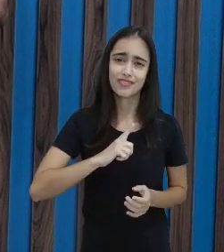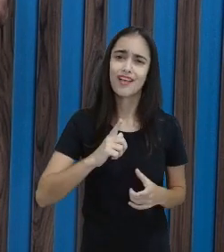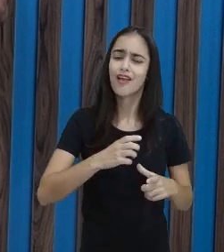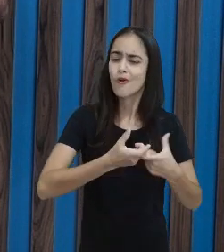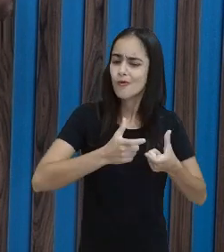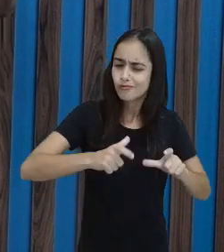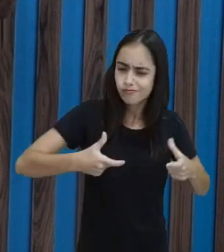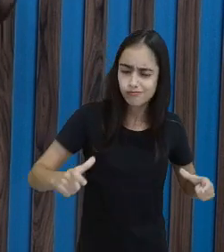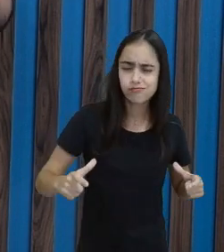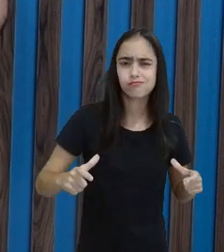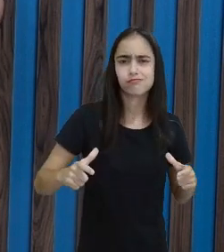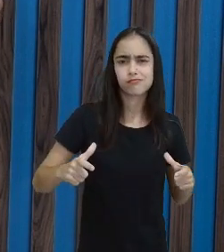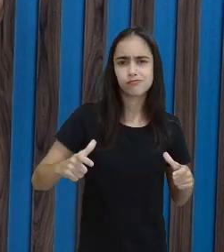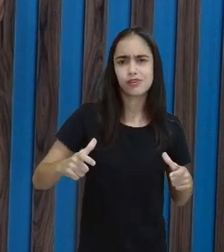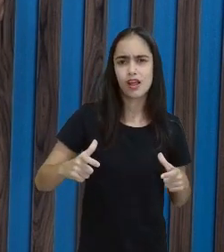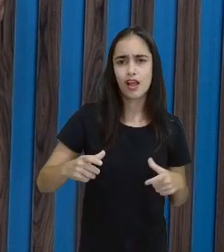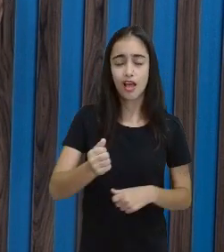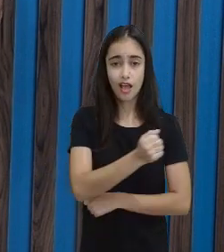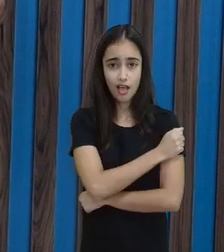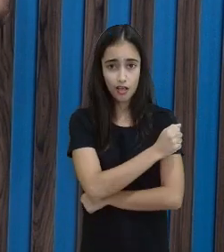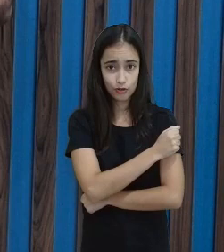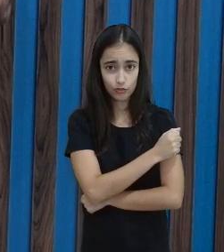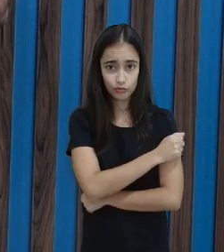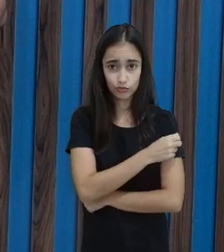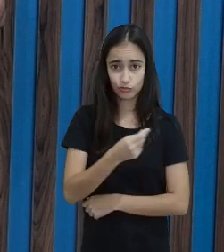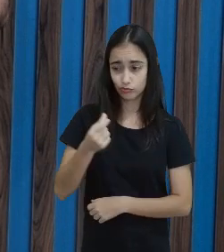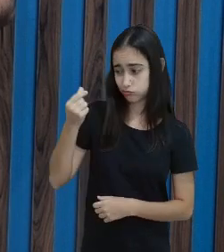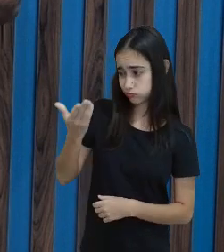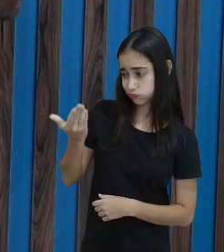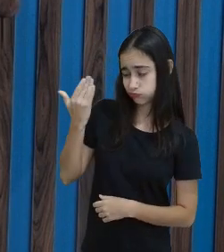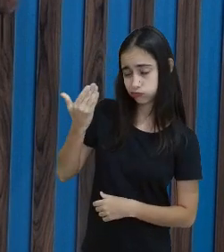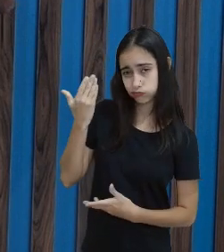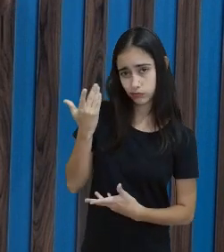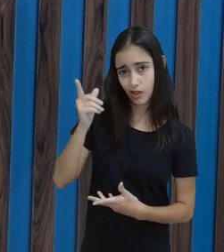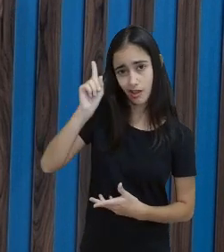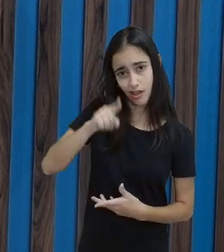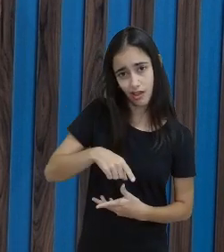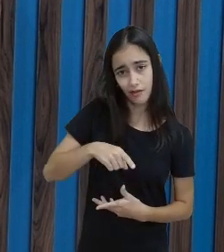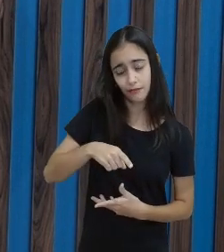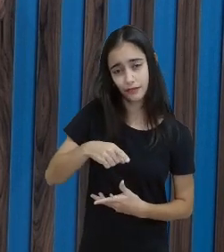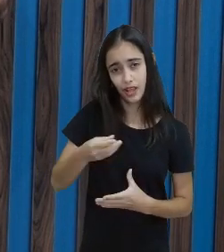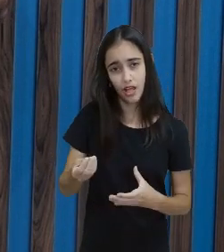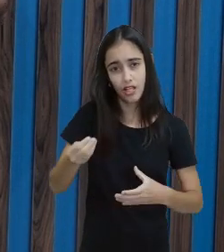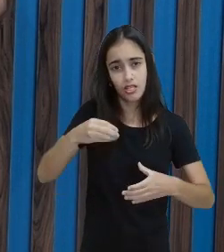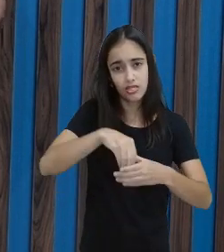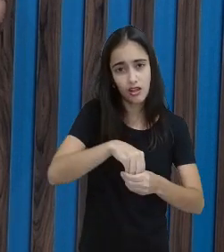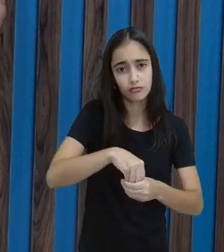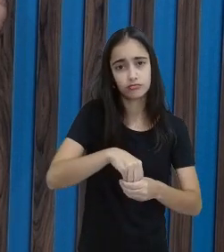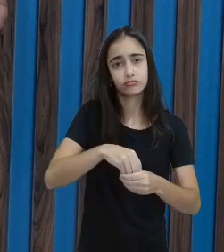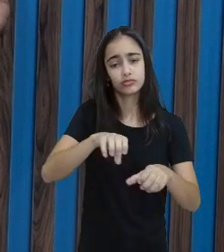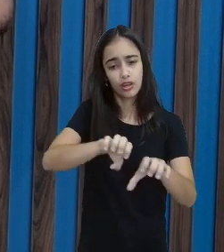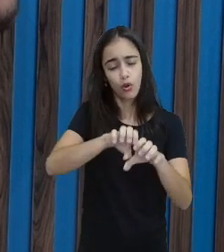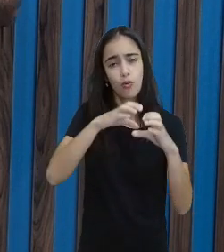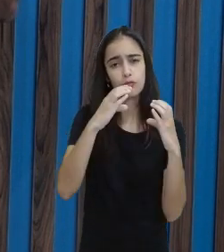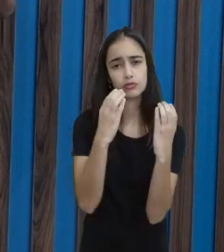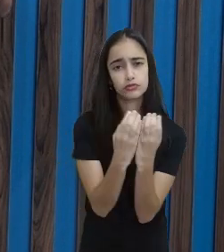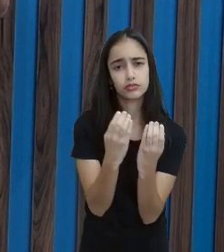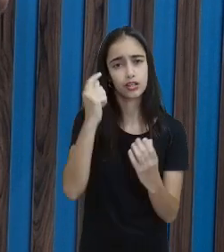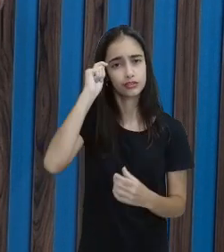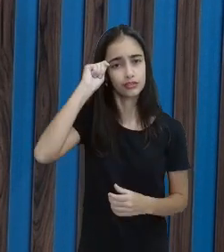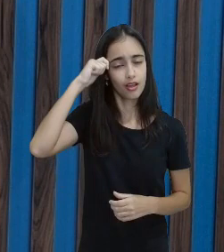parcela, né, dos nossos alunos e alunas da EJA, pertencentes, né, às comunidades negras,